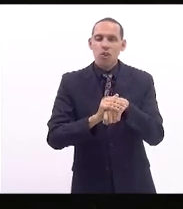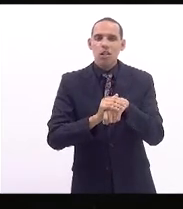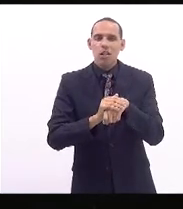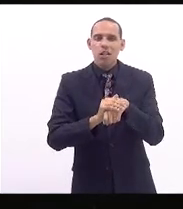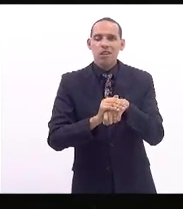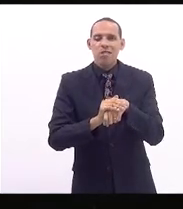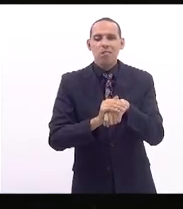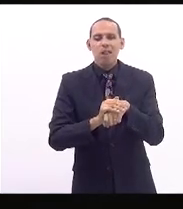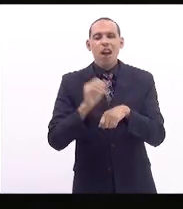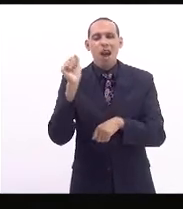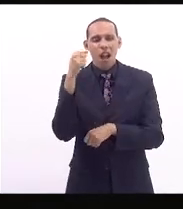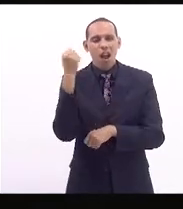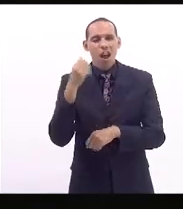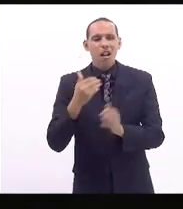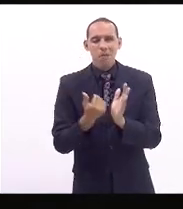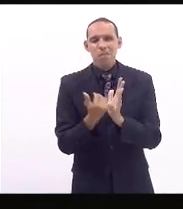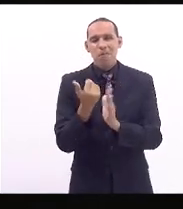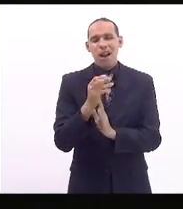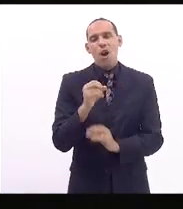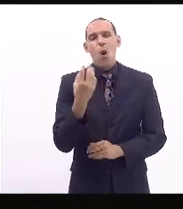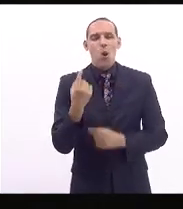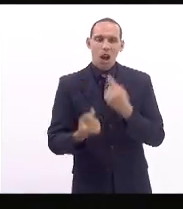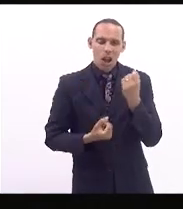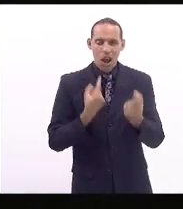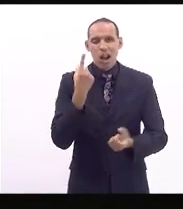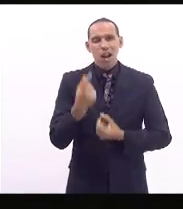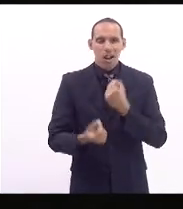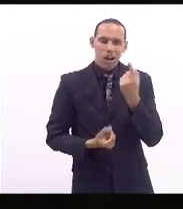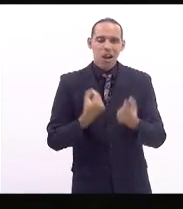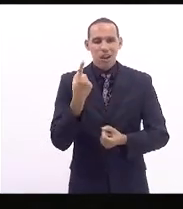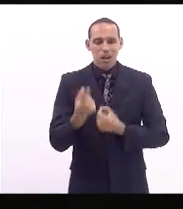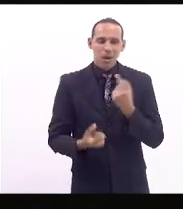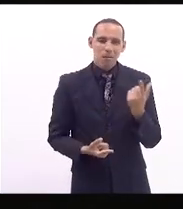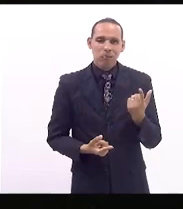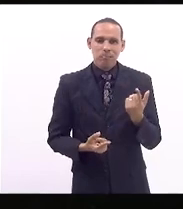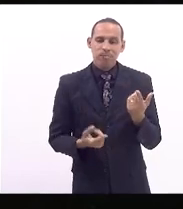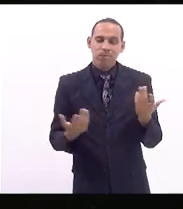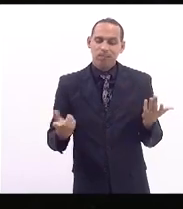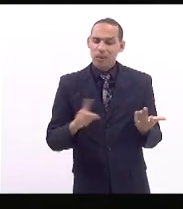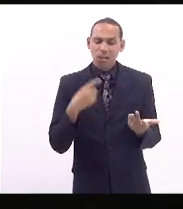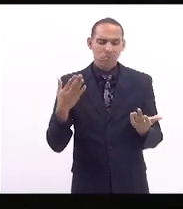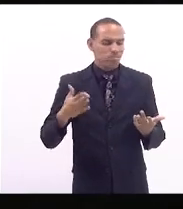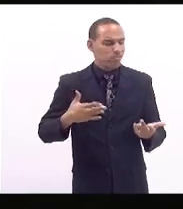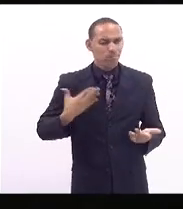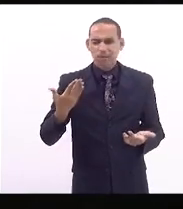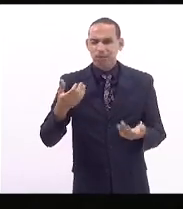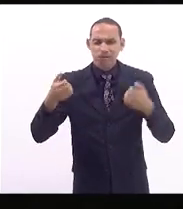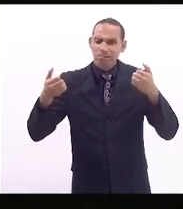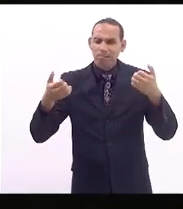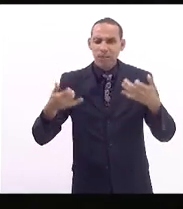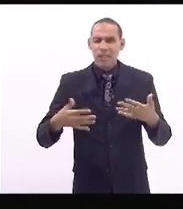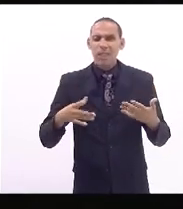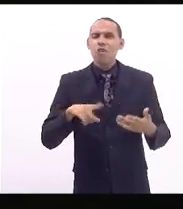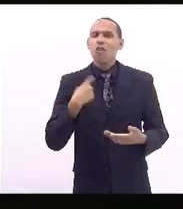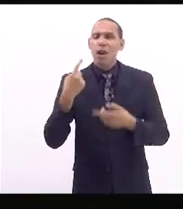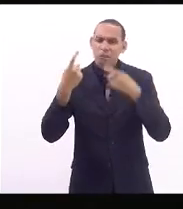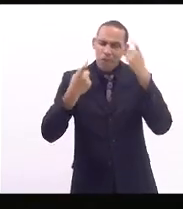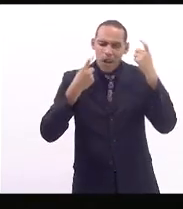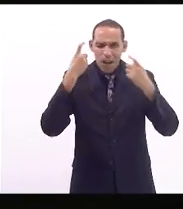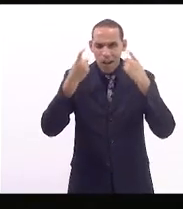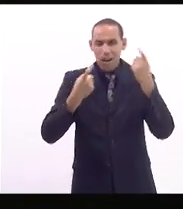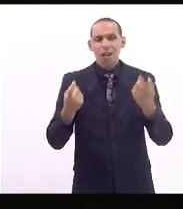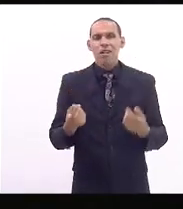mais graves ou doenças raras então fica aqui a nossa indignação a nossa preocupação